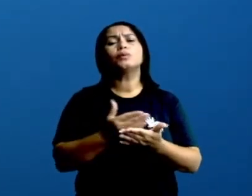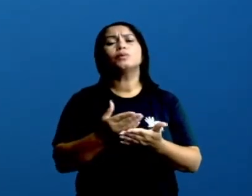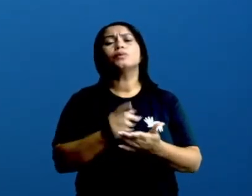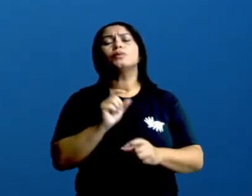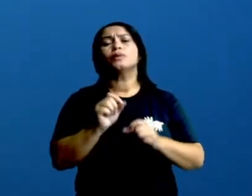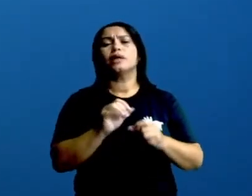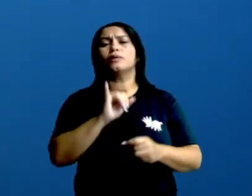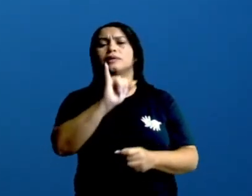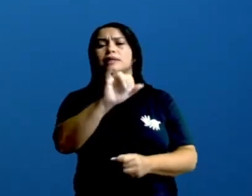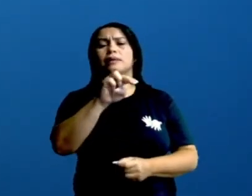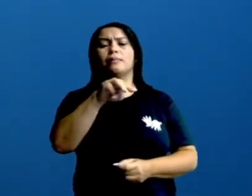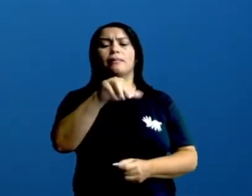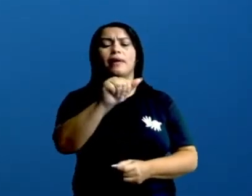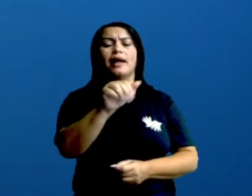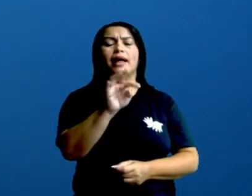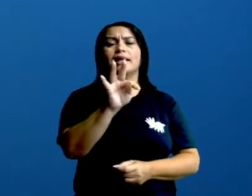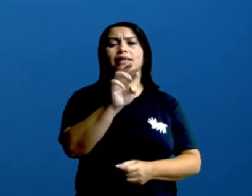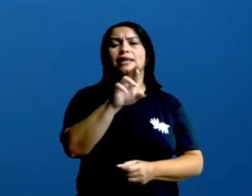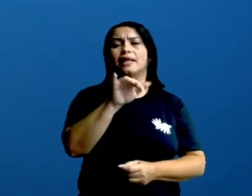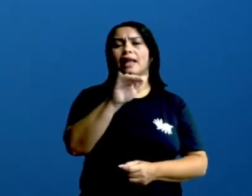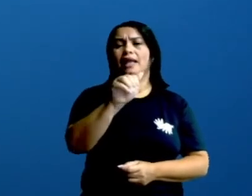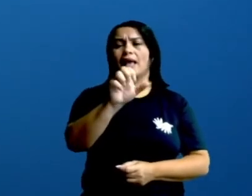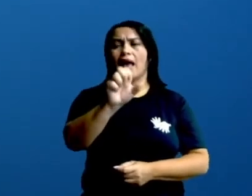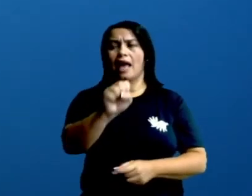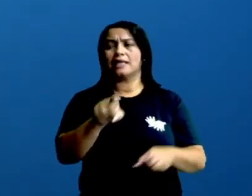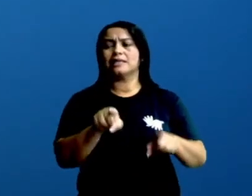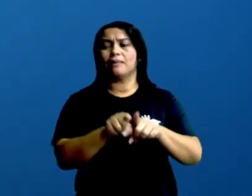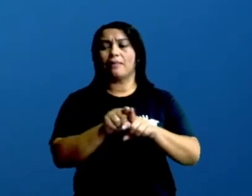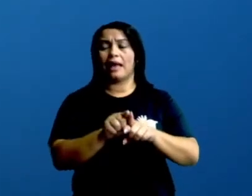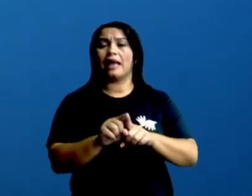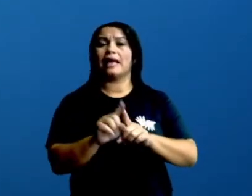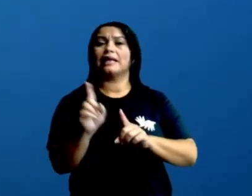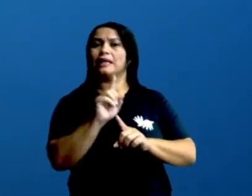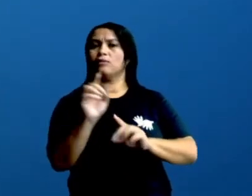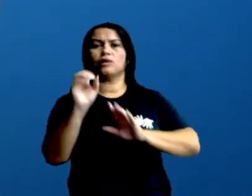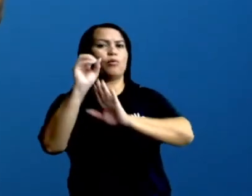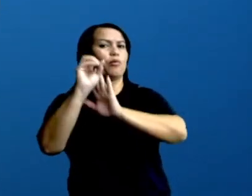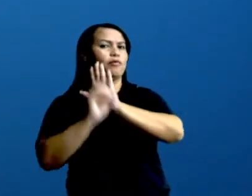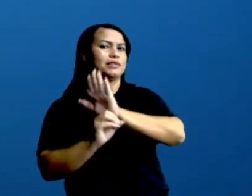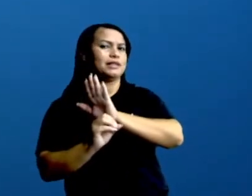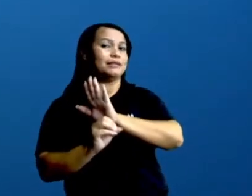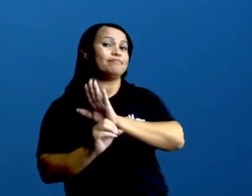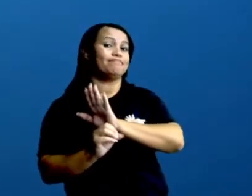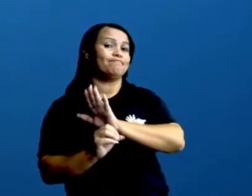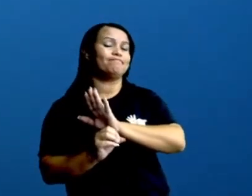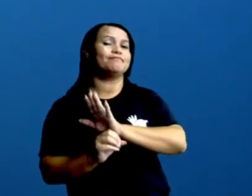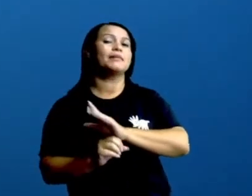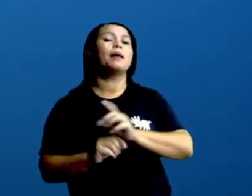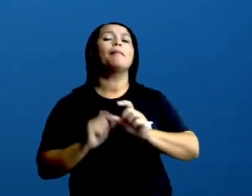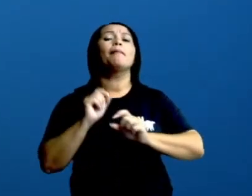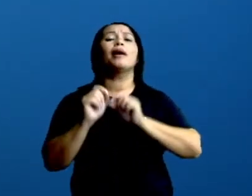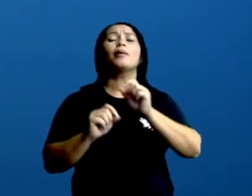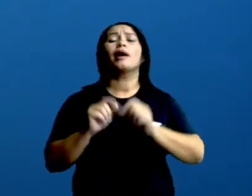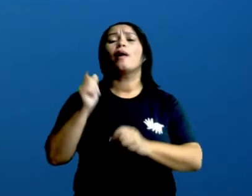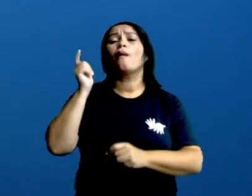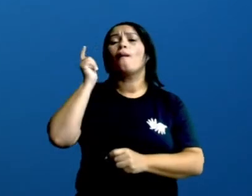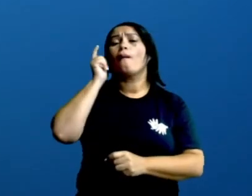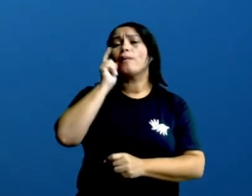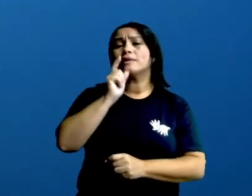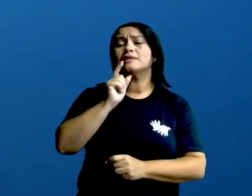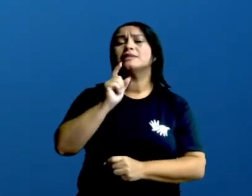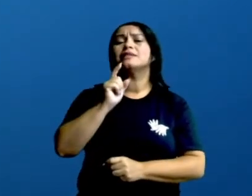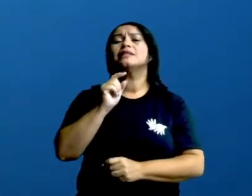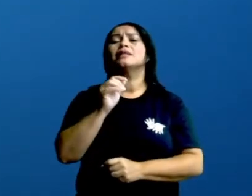fontes imateriais e das fontes também não oficiais, ok? Para conseguir relatos, para